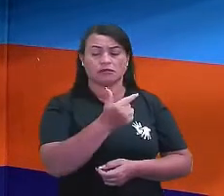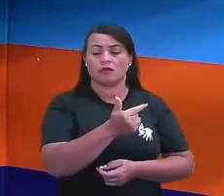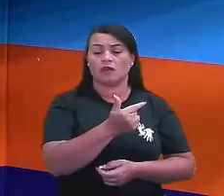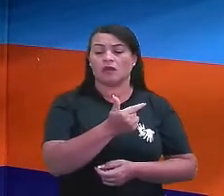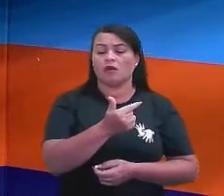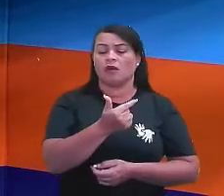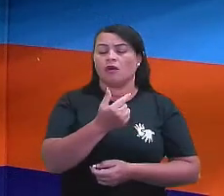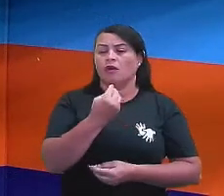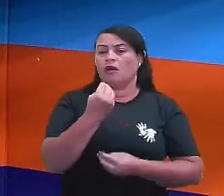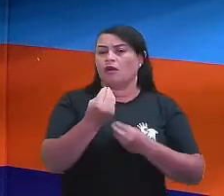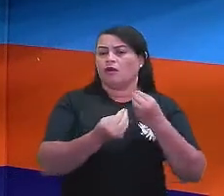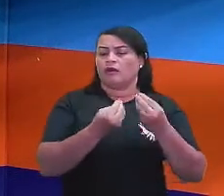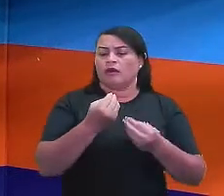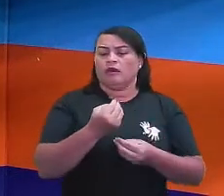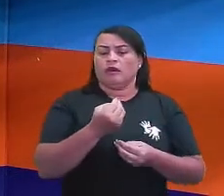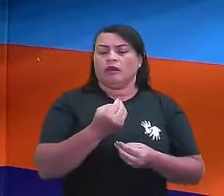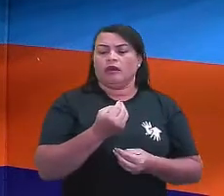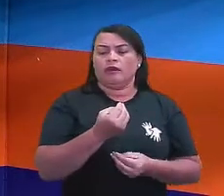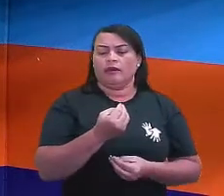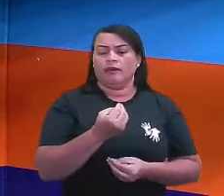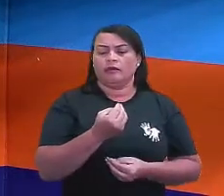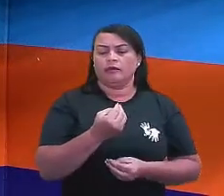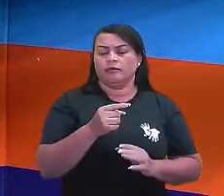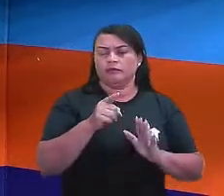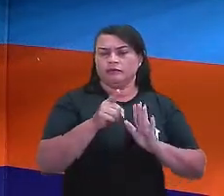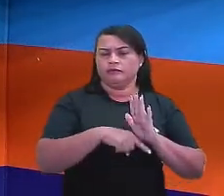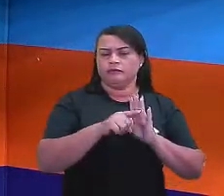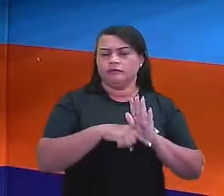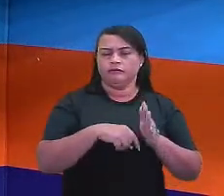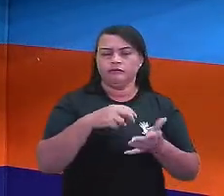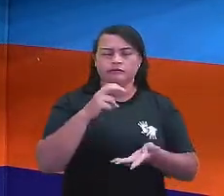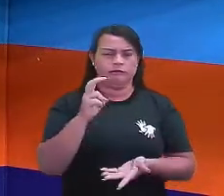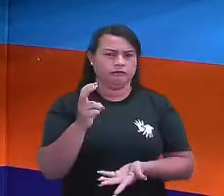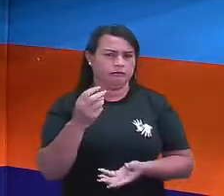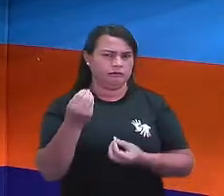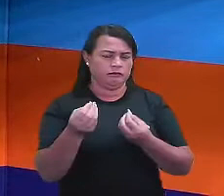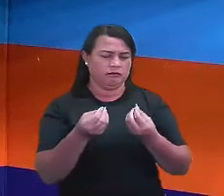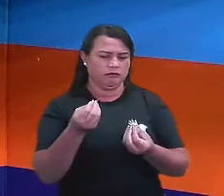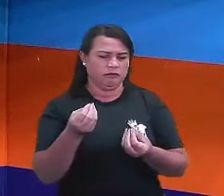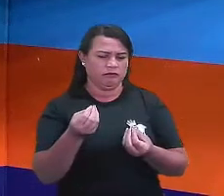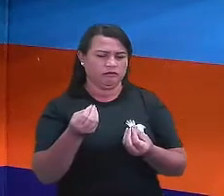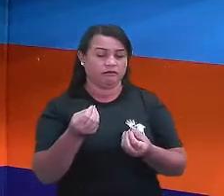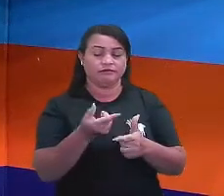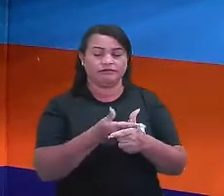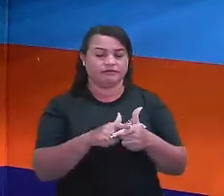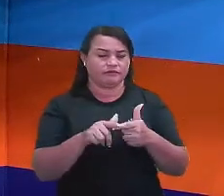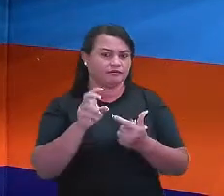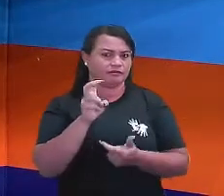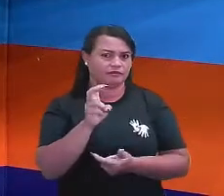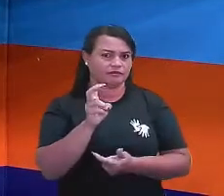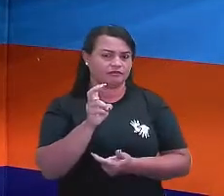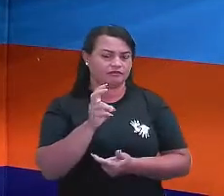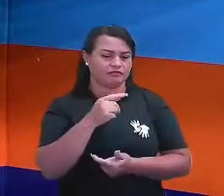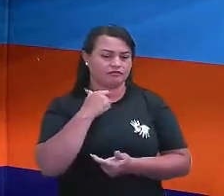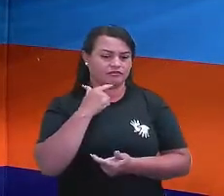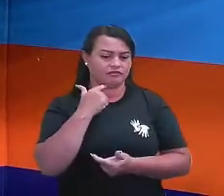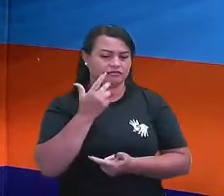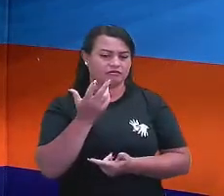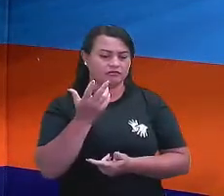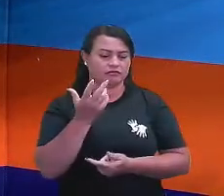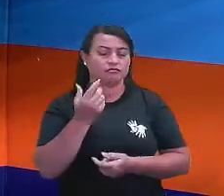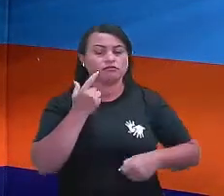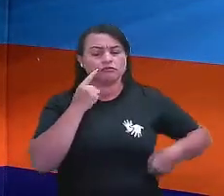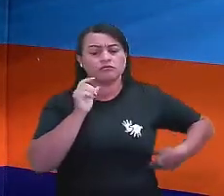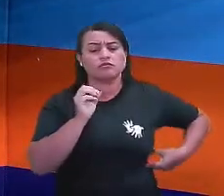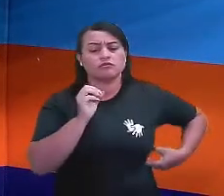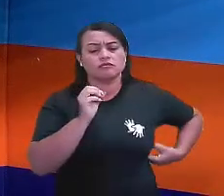não tem como eu baixar o 2 aqui, porque aqui já começa com 5. E aí está muito distante. Realmente. Mas aí